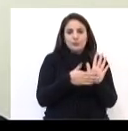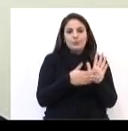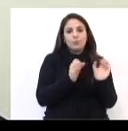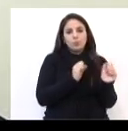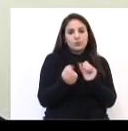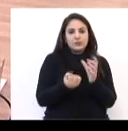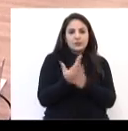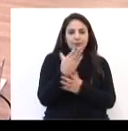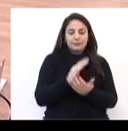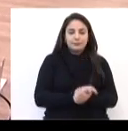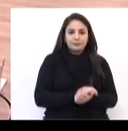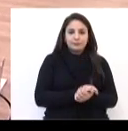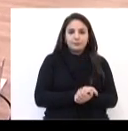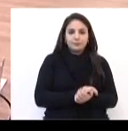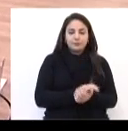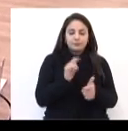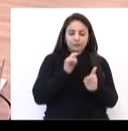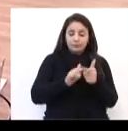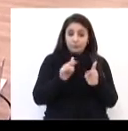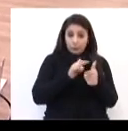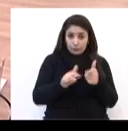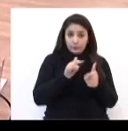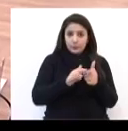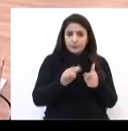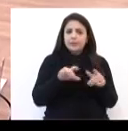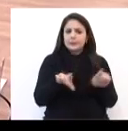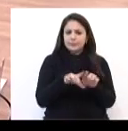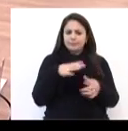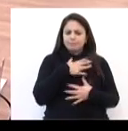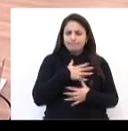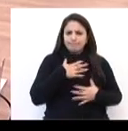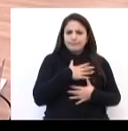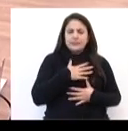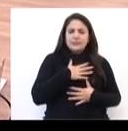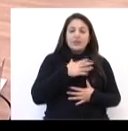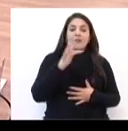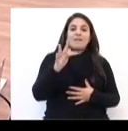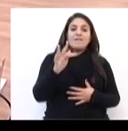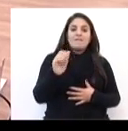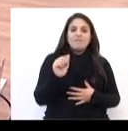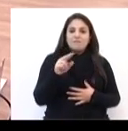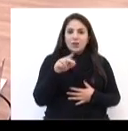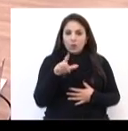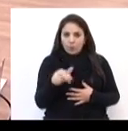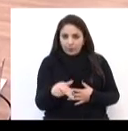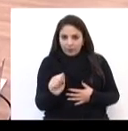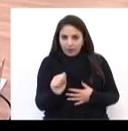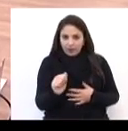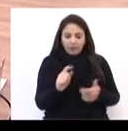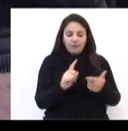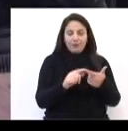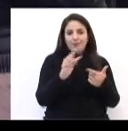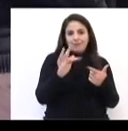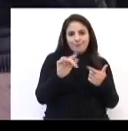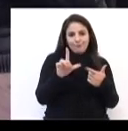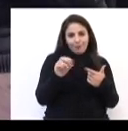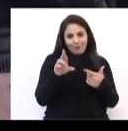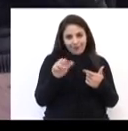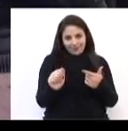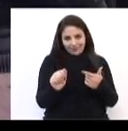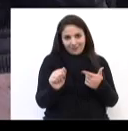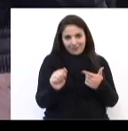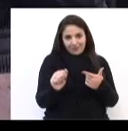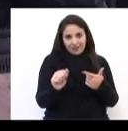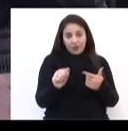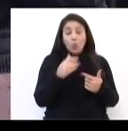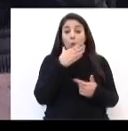possa gerar. E os impactos também serão sentidos na fauna e flora na área da pedreira. O biólogo